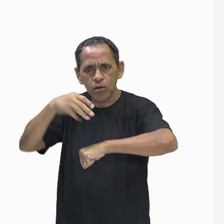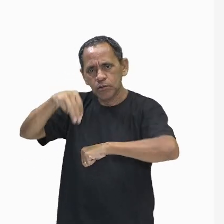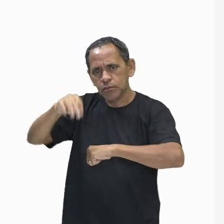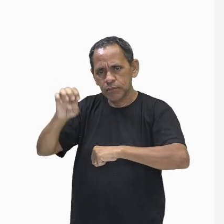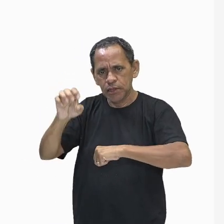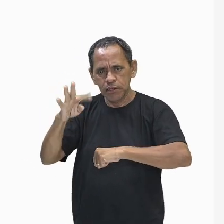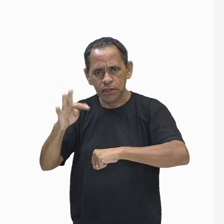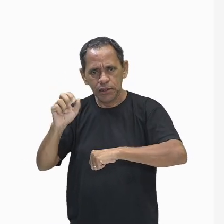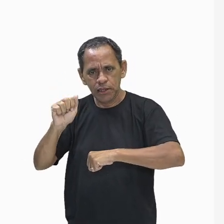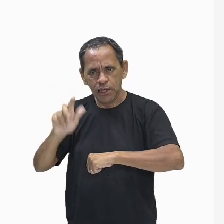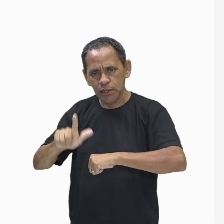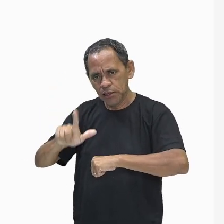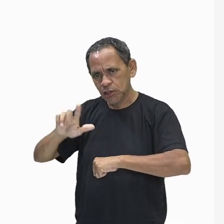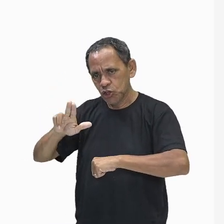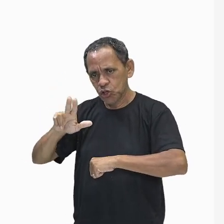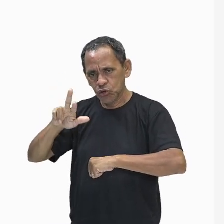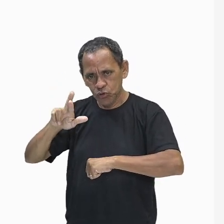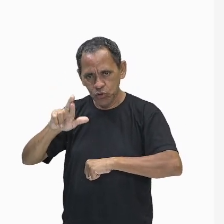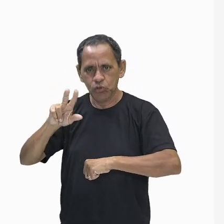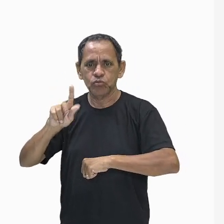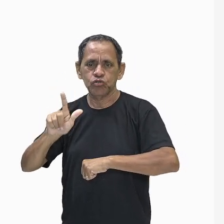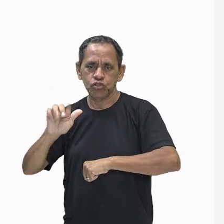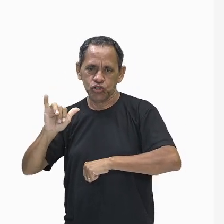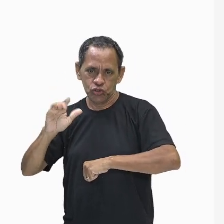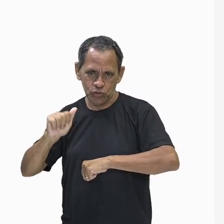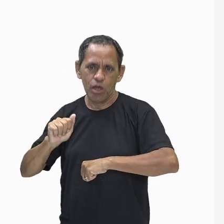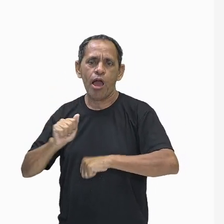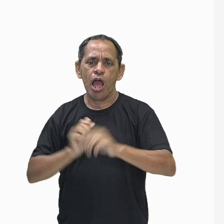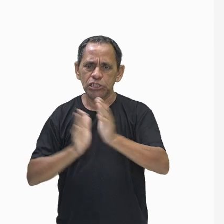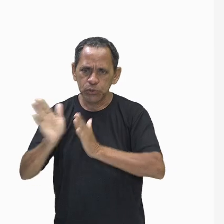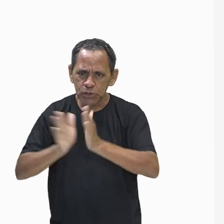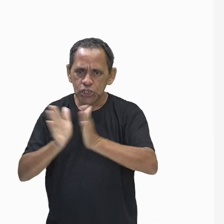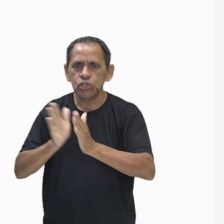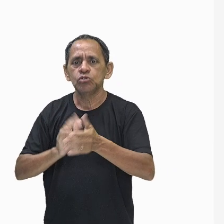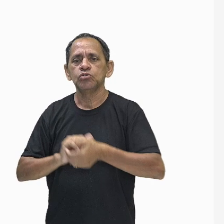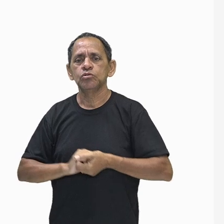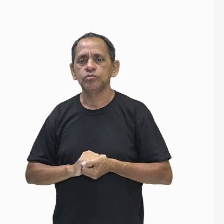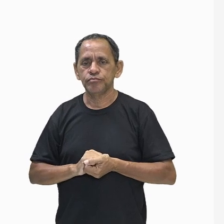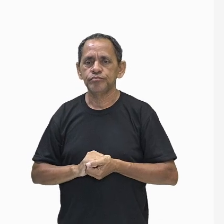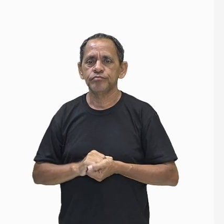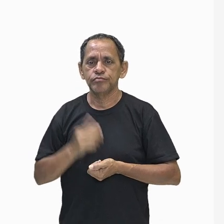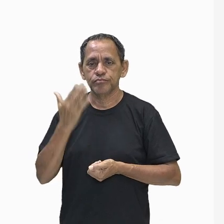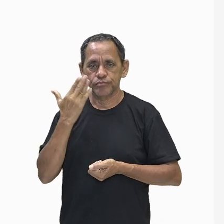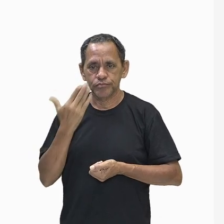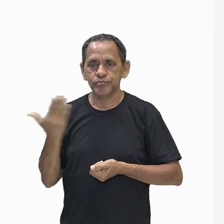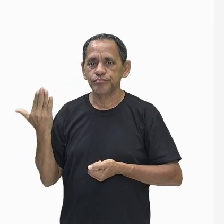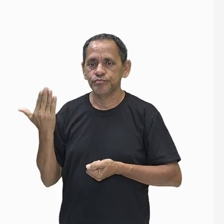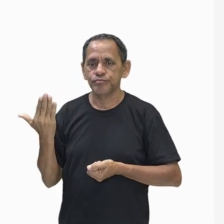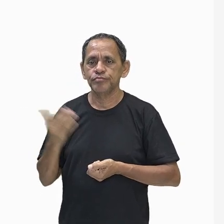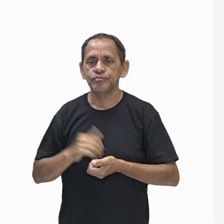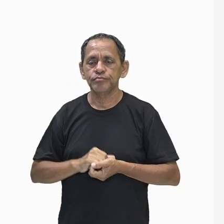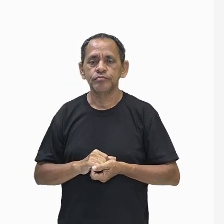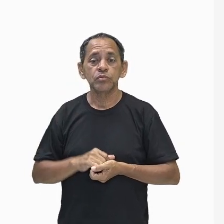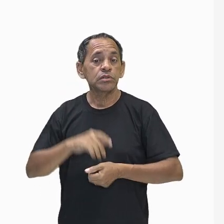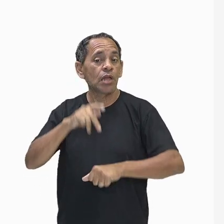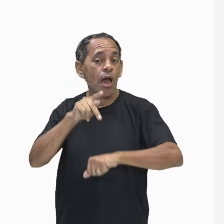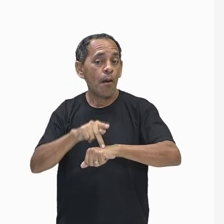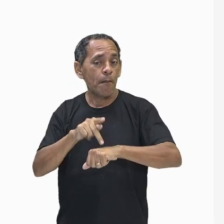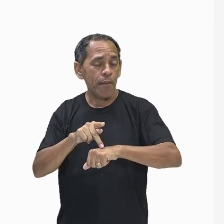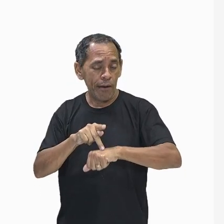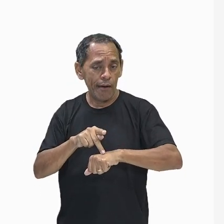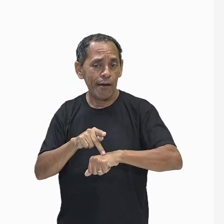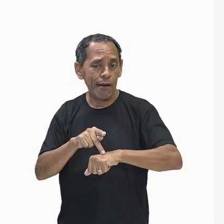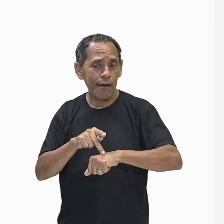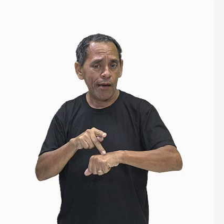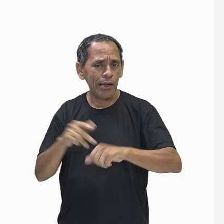nome Idade dos Metais para esse período. Vamos adiante, vamos lá, gente. A pedra, até então,